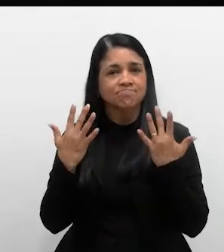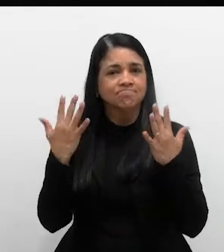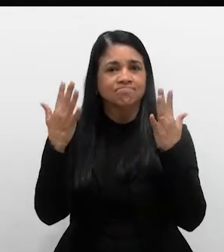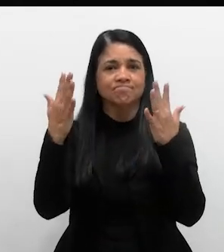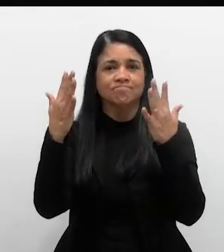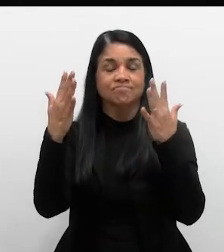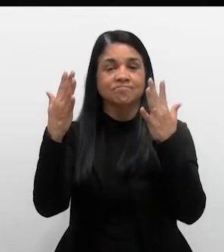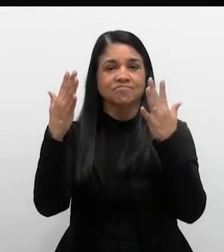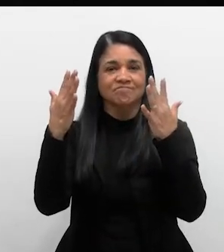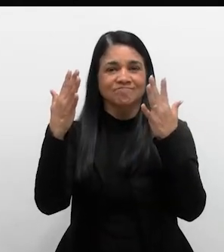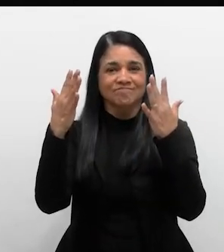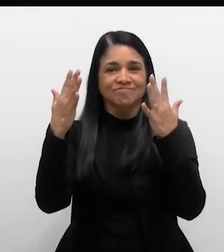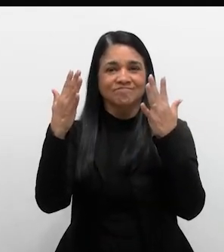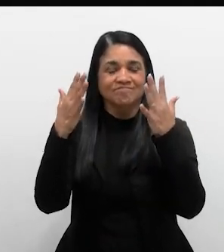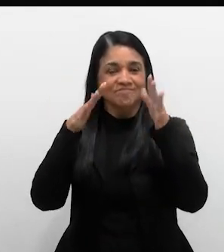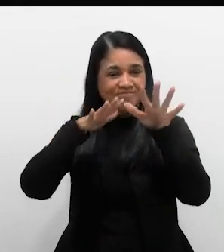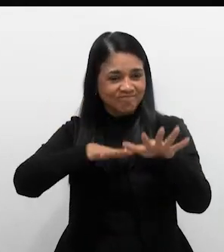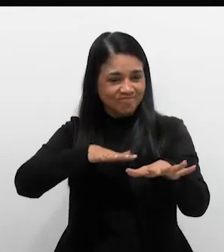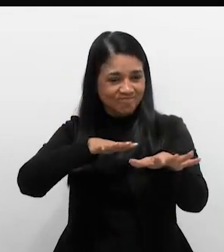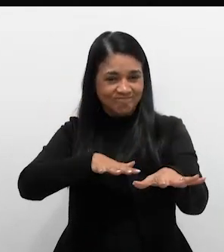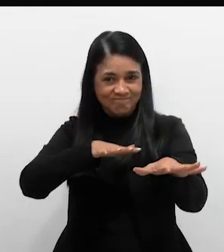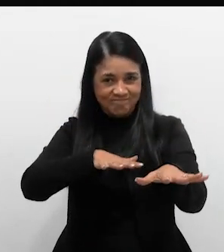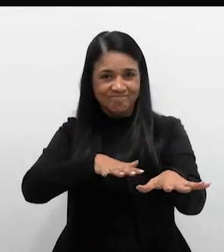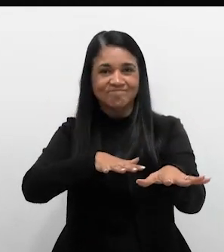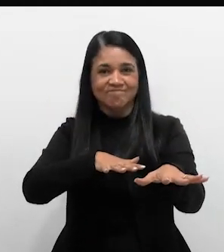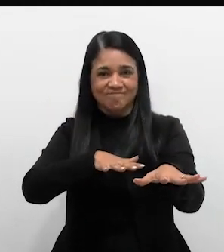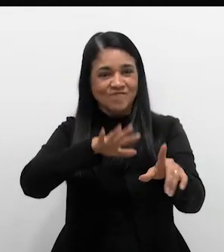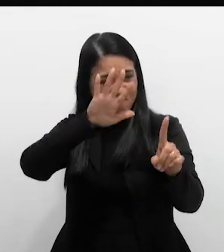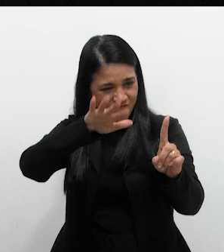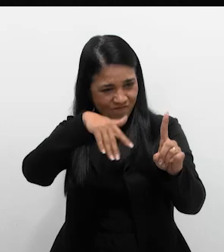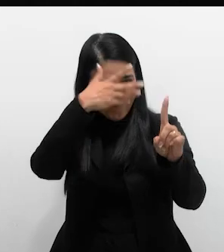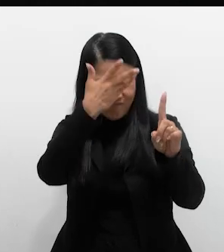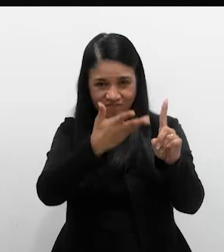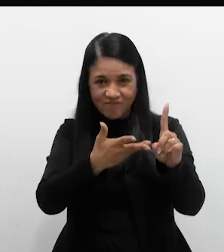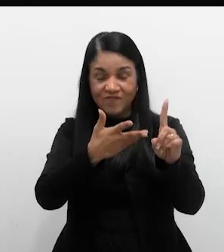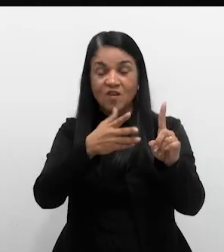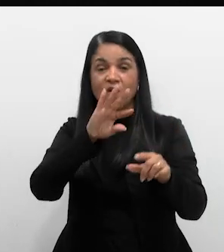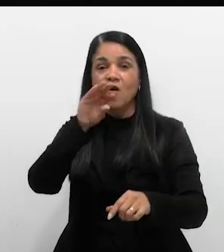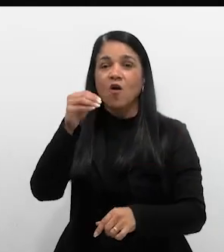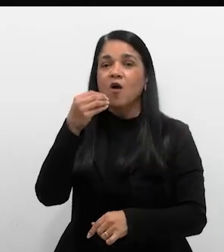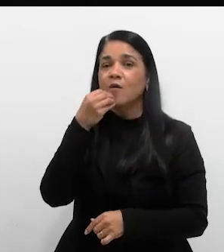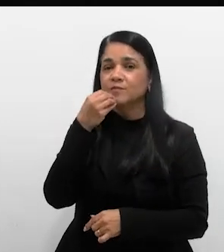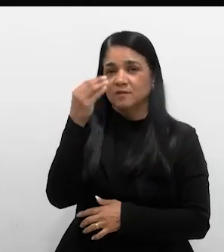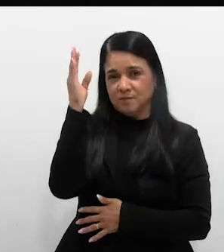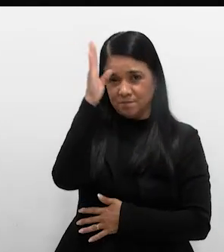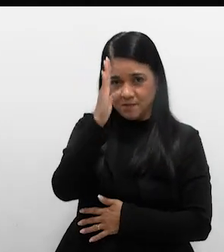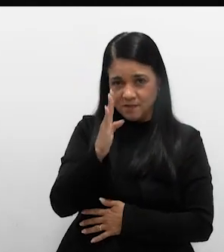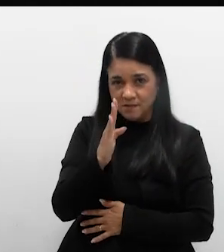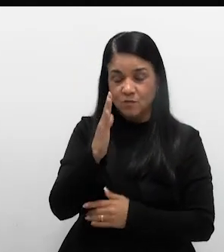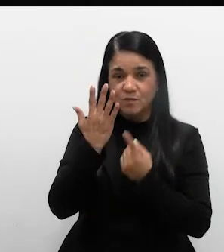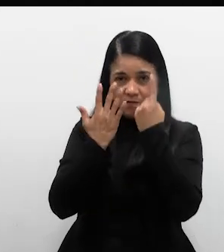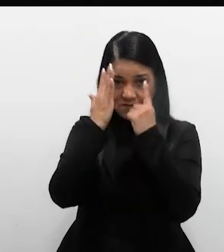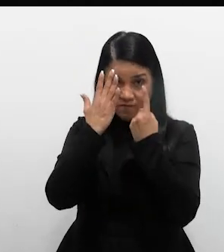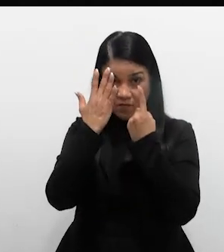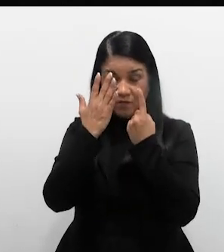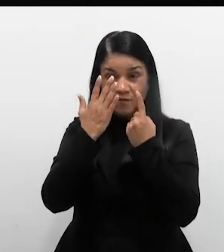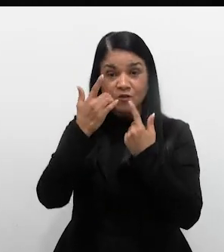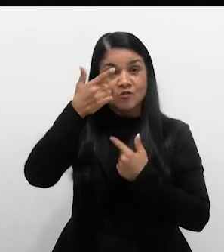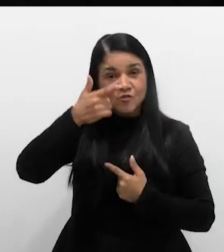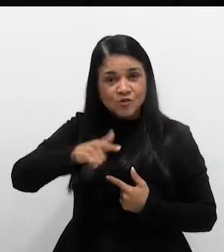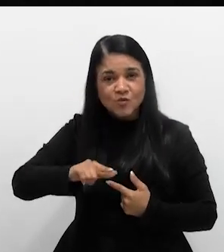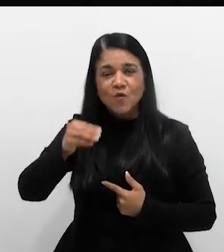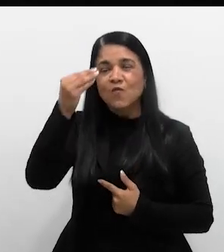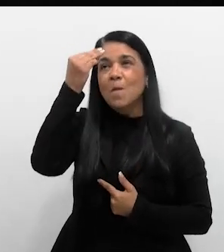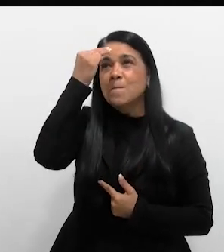gente tem de aplaudi-la no palco que a consagrou, né? De poder dar a oportunidade ao carnaval brasileiro